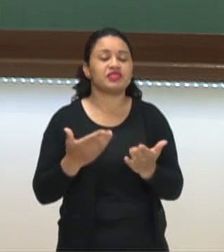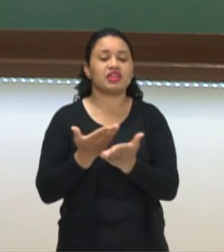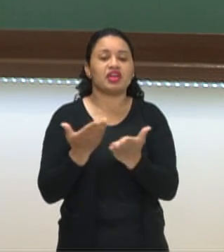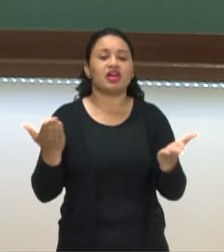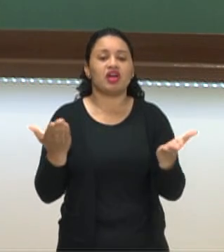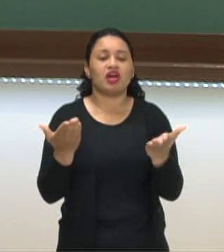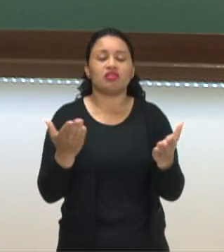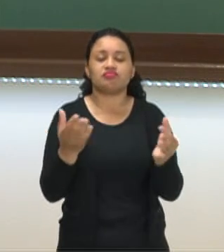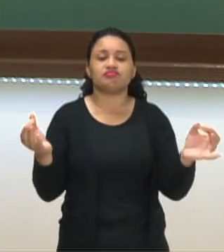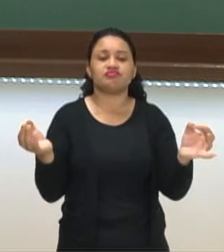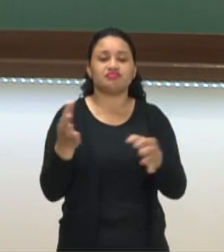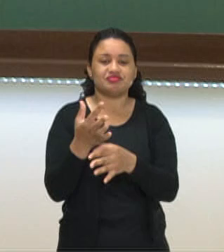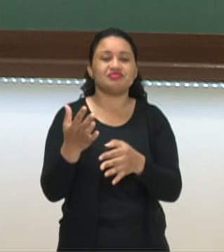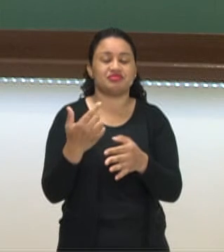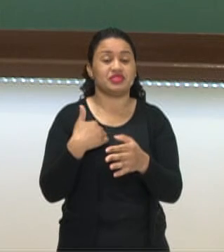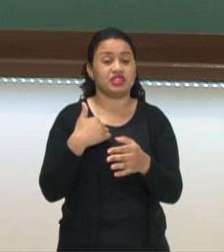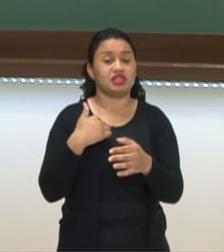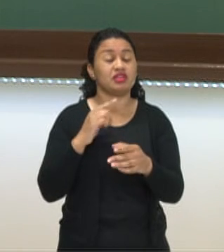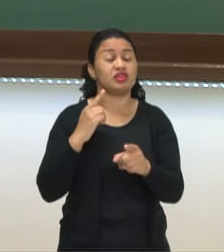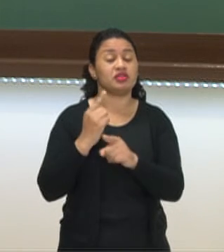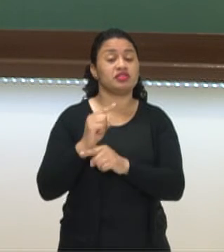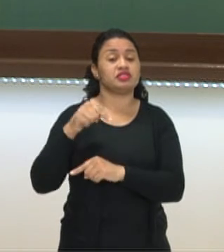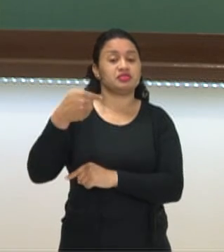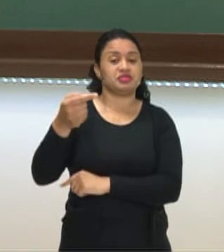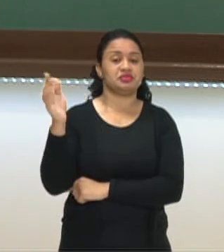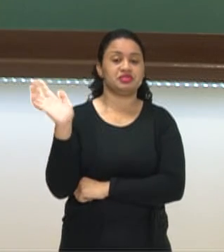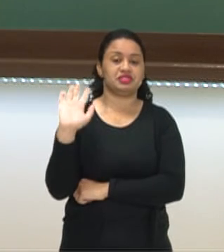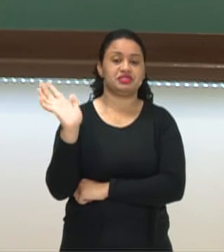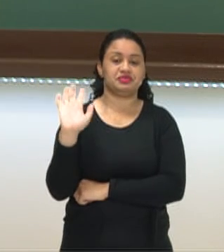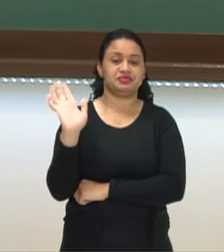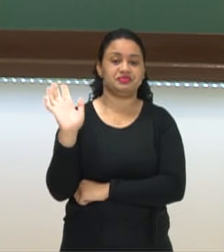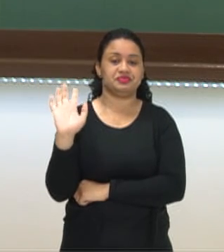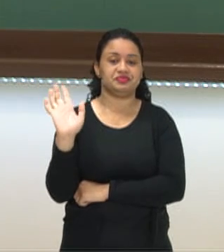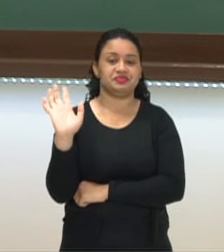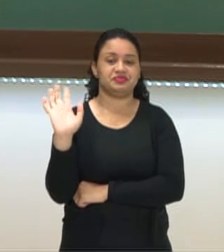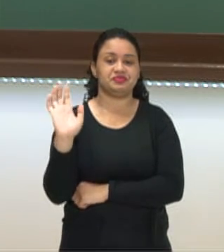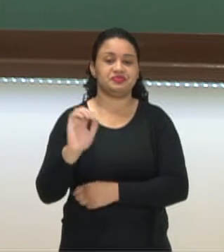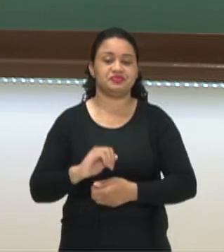pessoal, a nossa aula fica por aqui. See you next class.